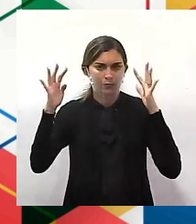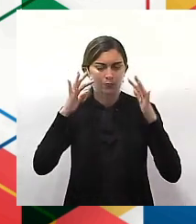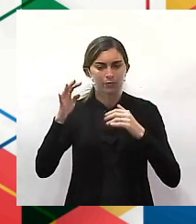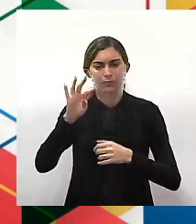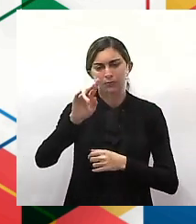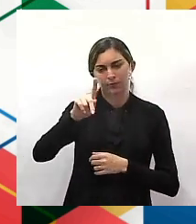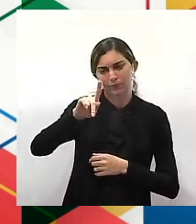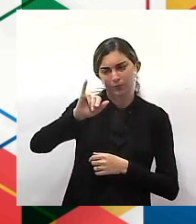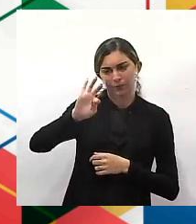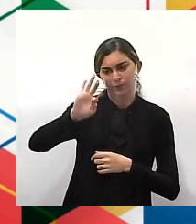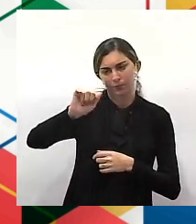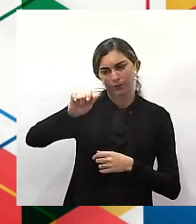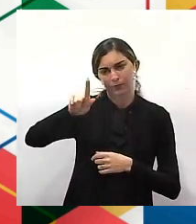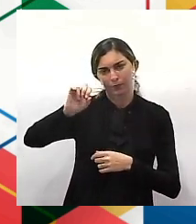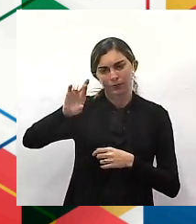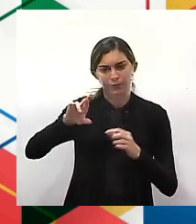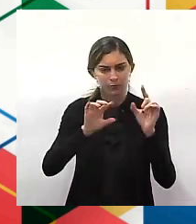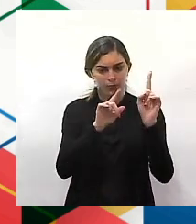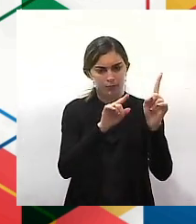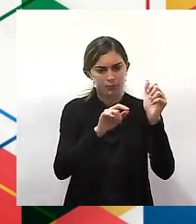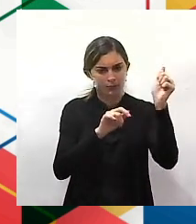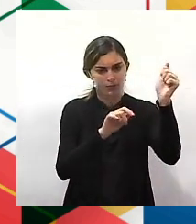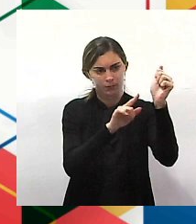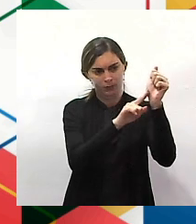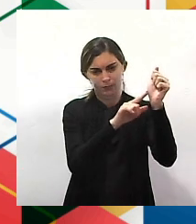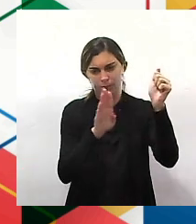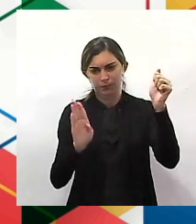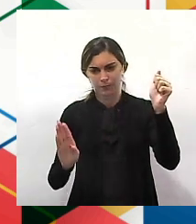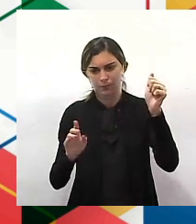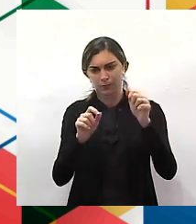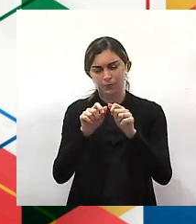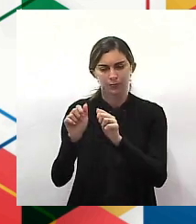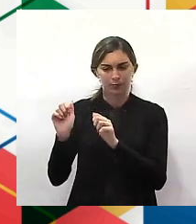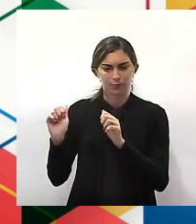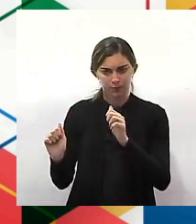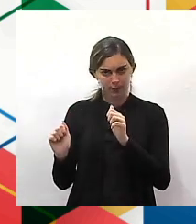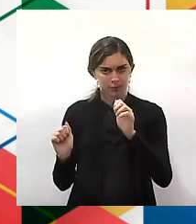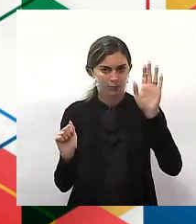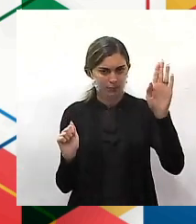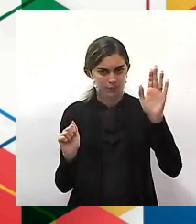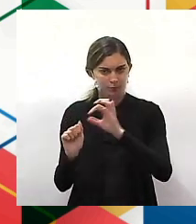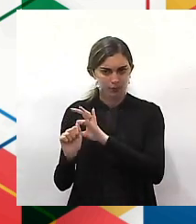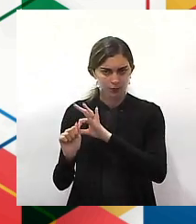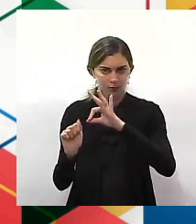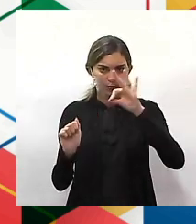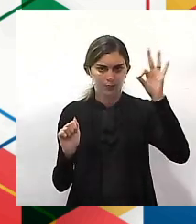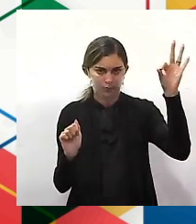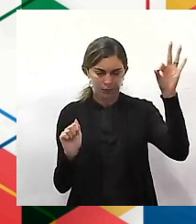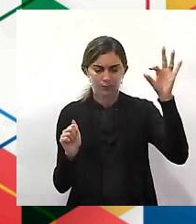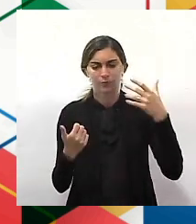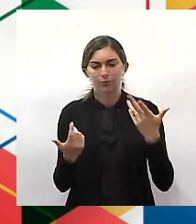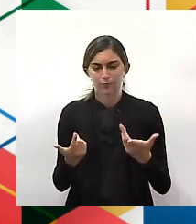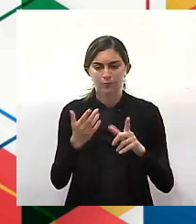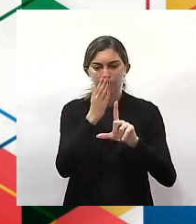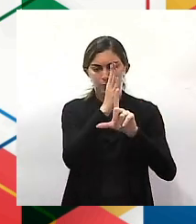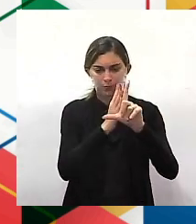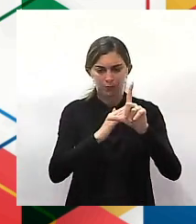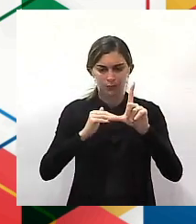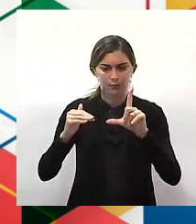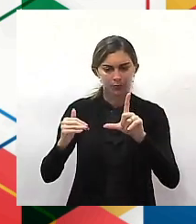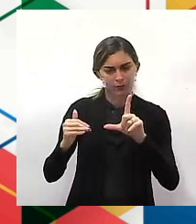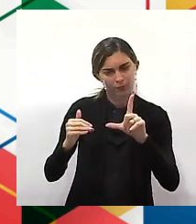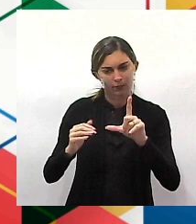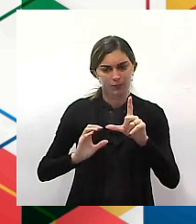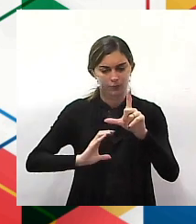Pitágoras. A distância ali que eu quero de A até B é a hipotenusa, aí o outro cateto ao quadrado, mais o